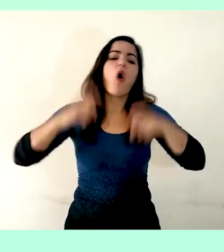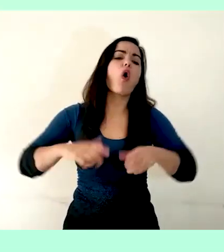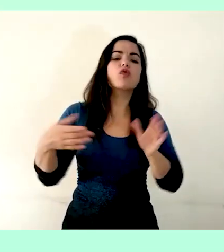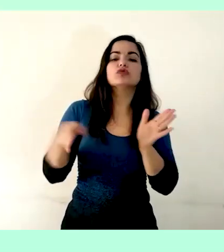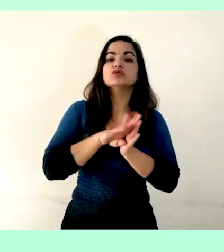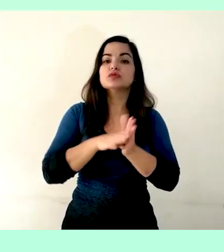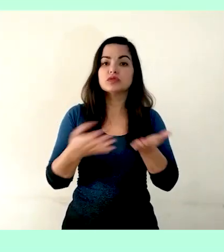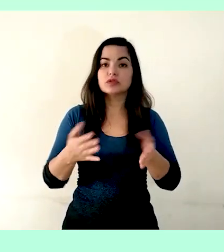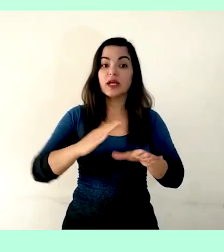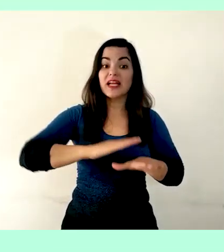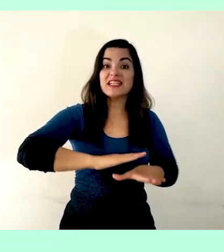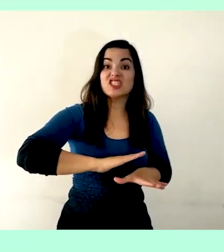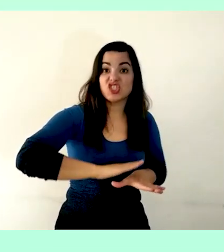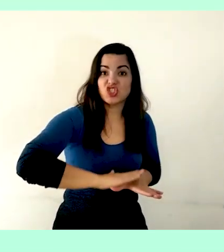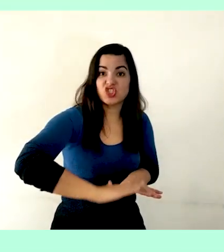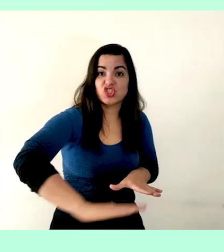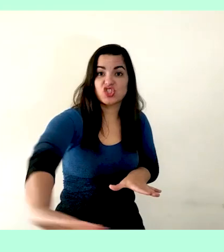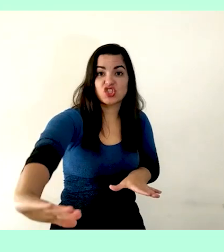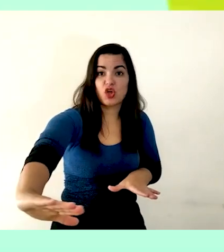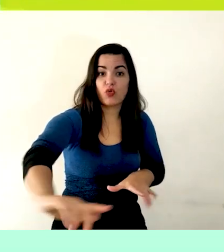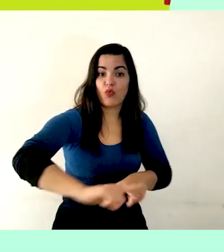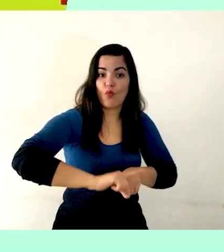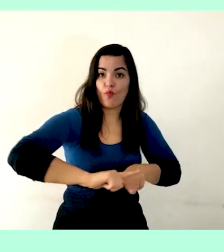chão. Cláudio?